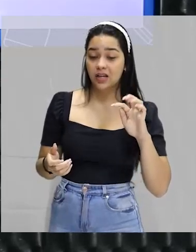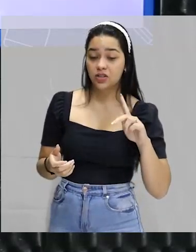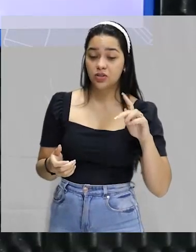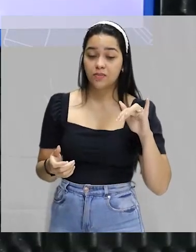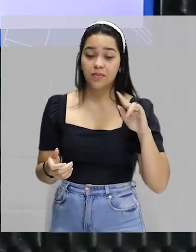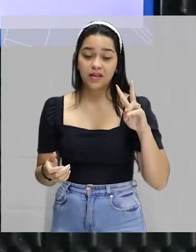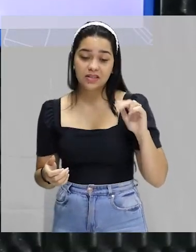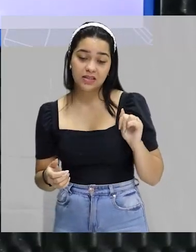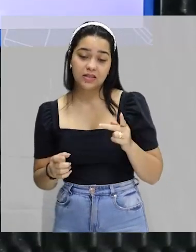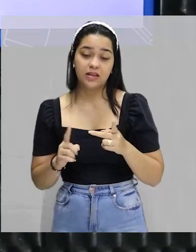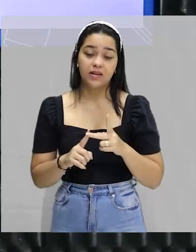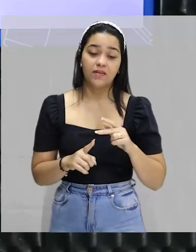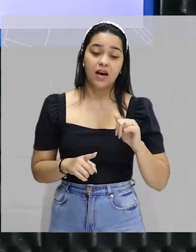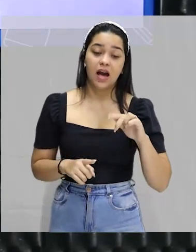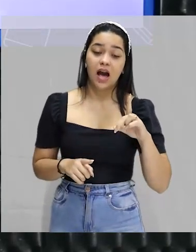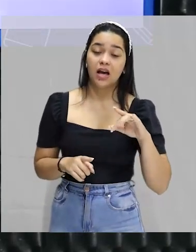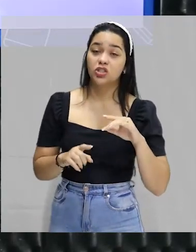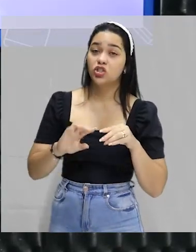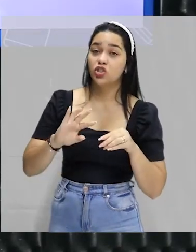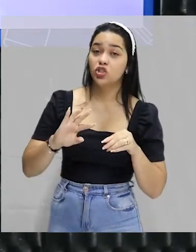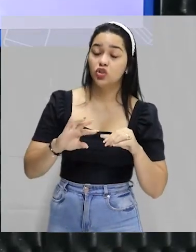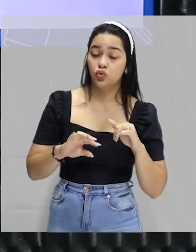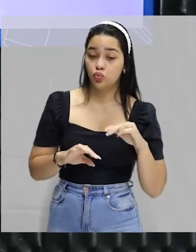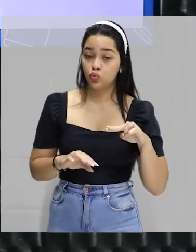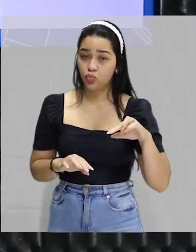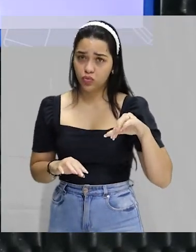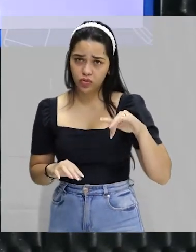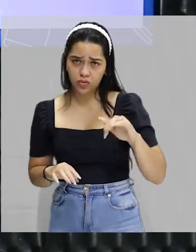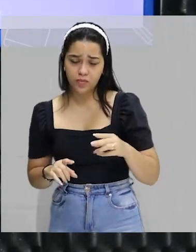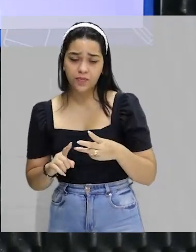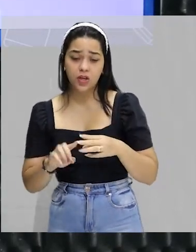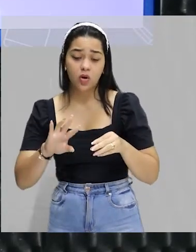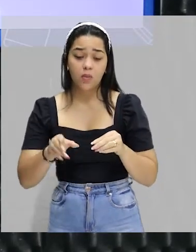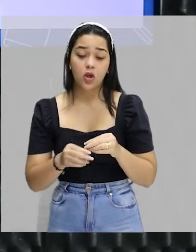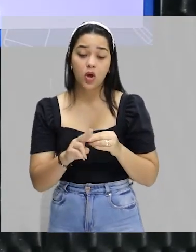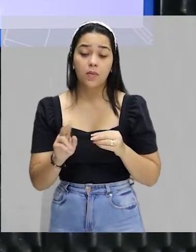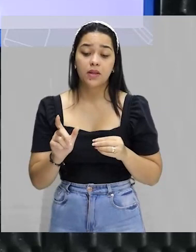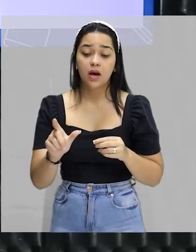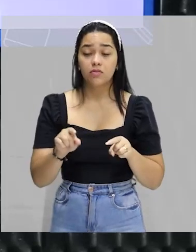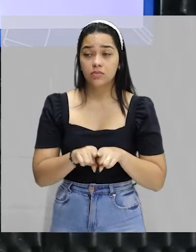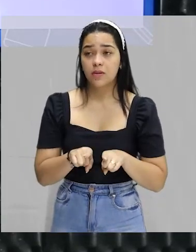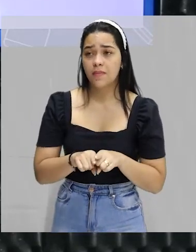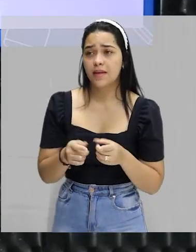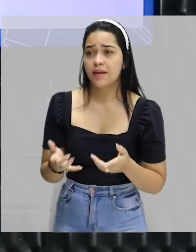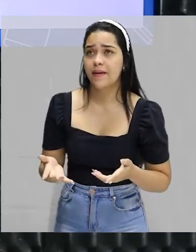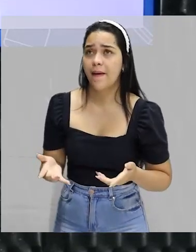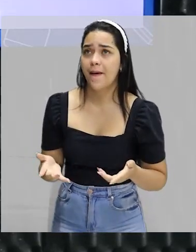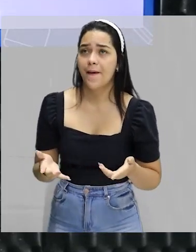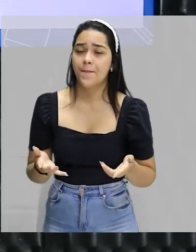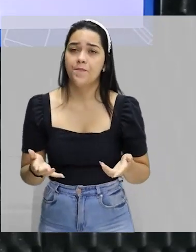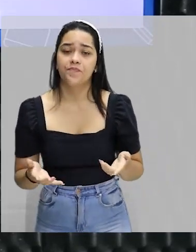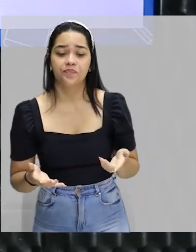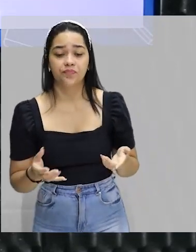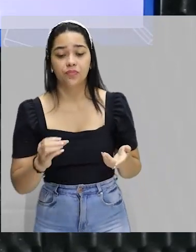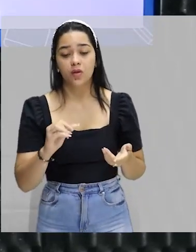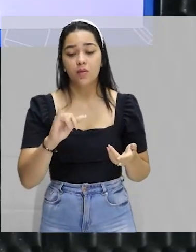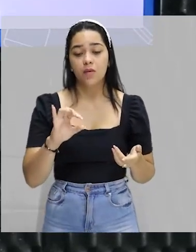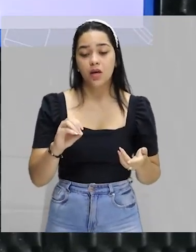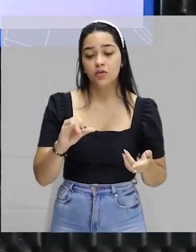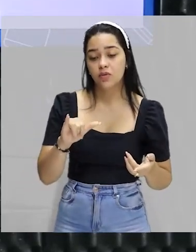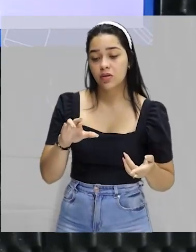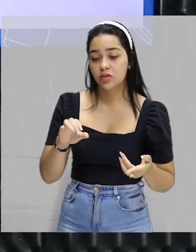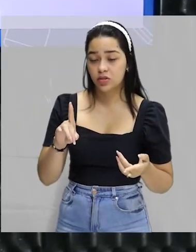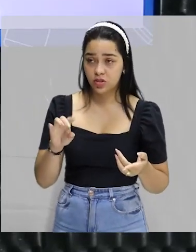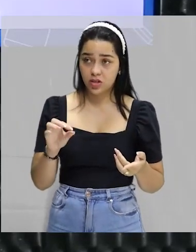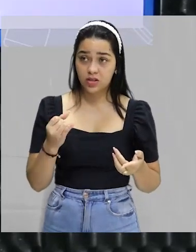pode ser adjunto adnominal, pode ser complemento nominal e pode ser ainda objeto indireto se eu